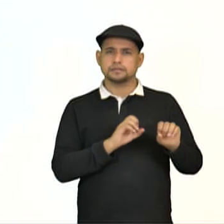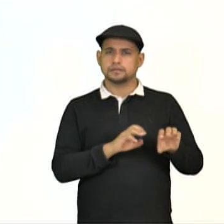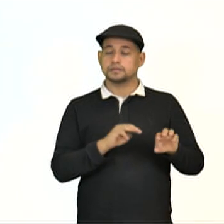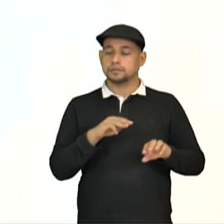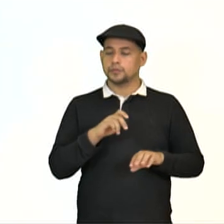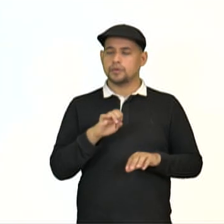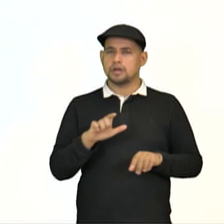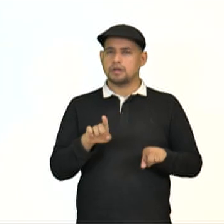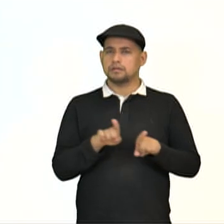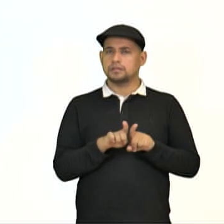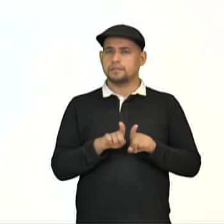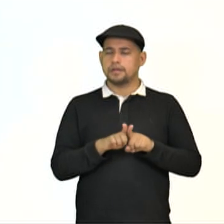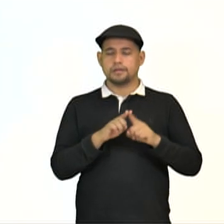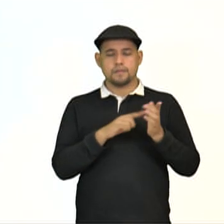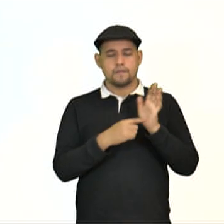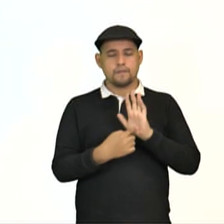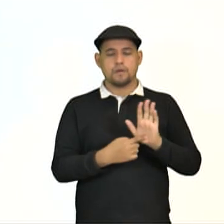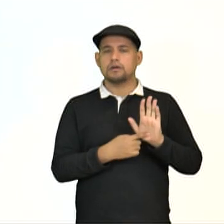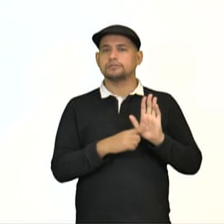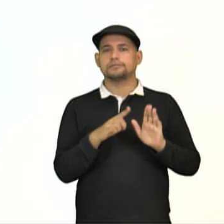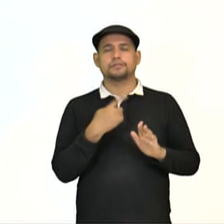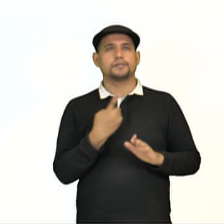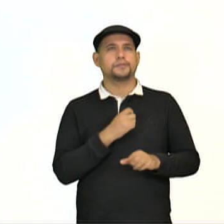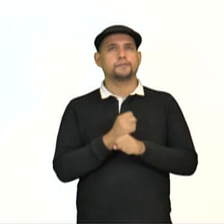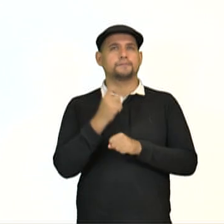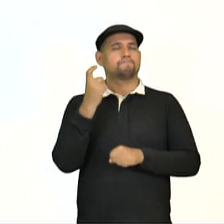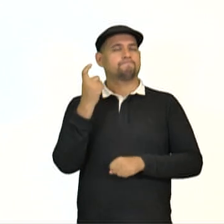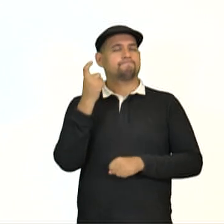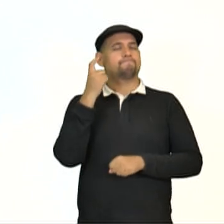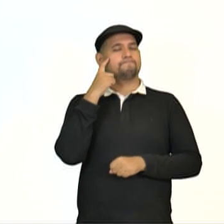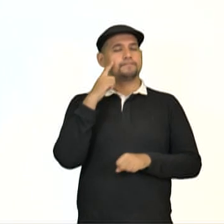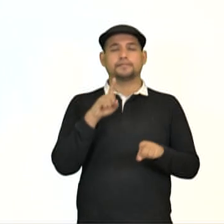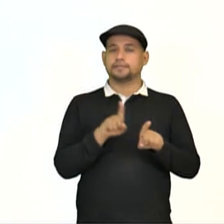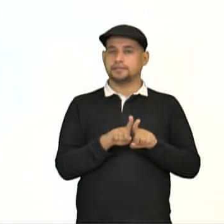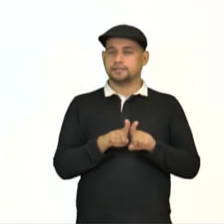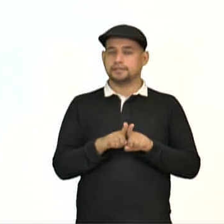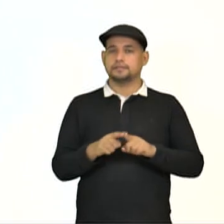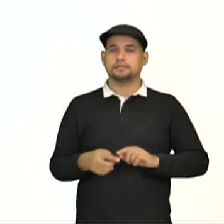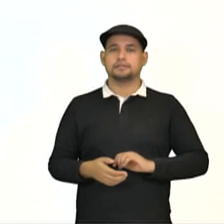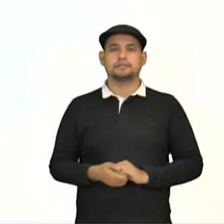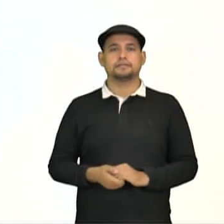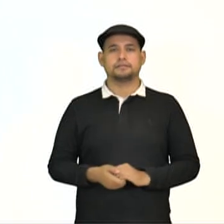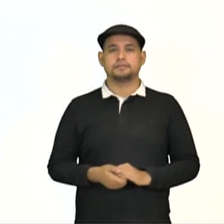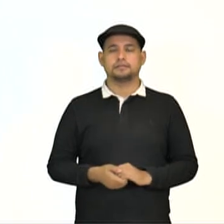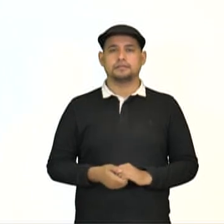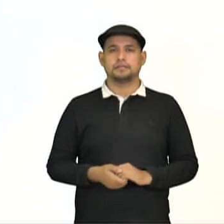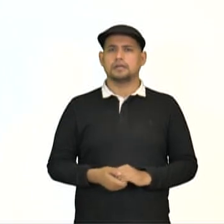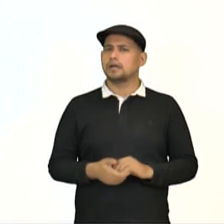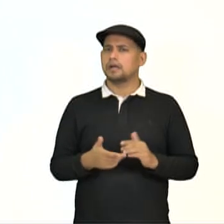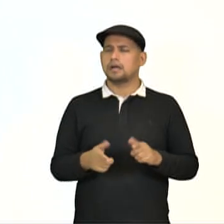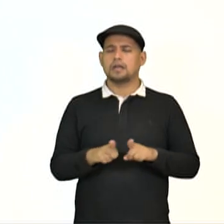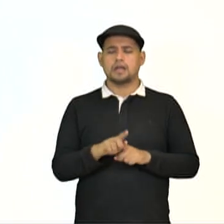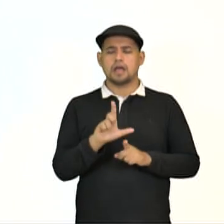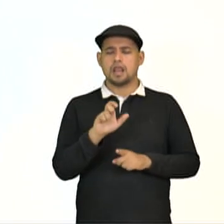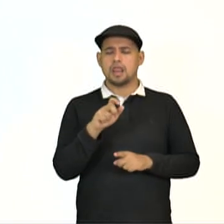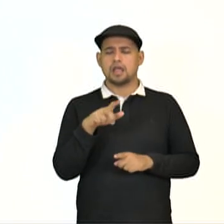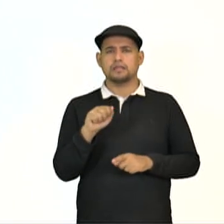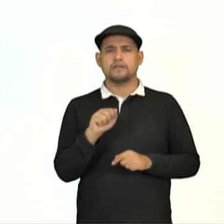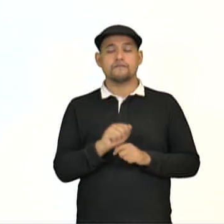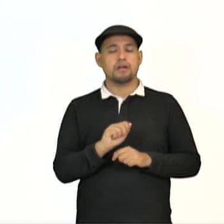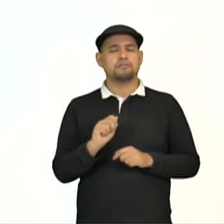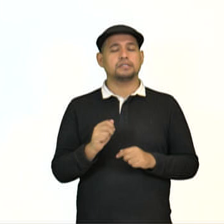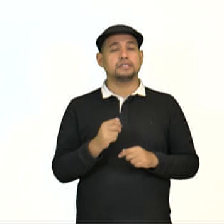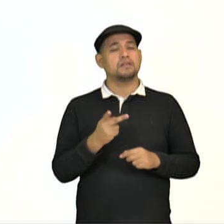moral implícito e explícito quando a gente para refletir nessa lenda. Então, a lenda procura transmitir o valor